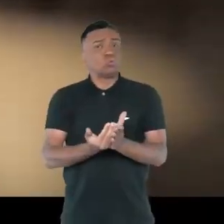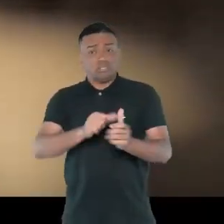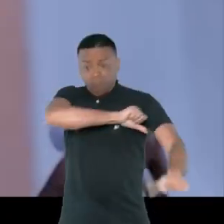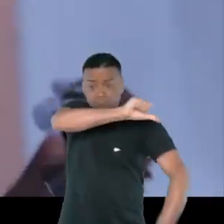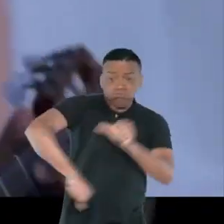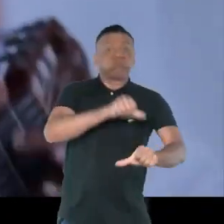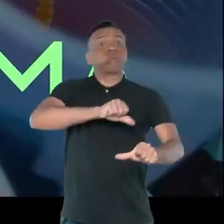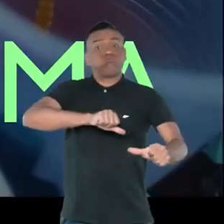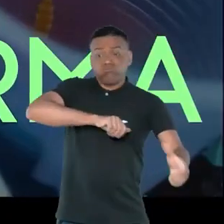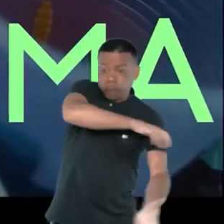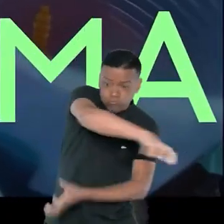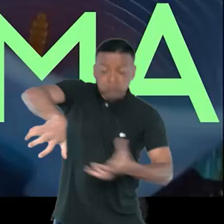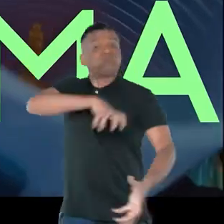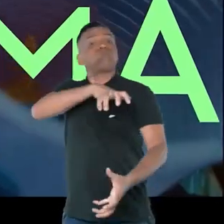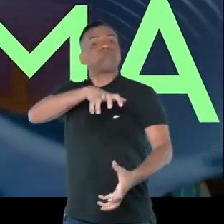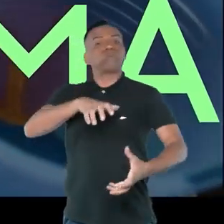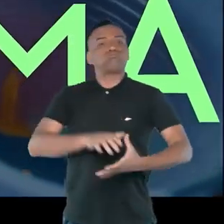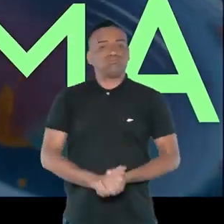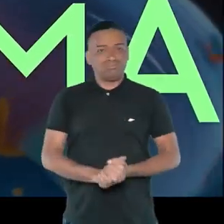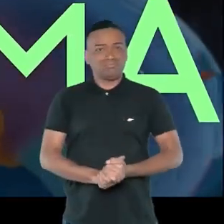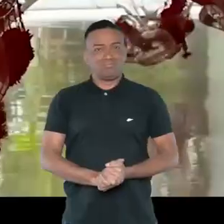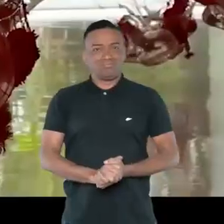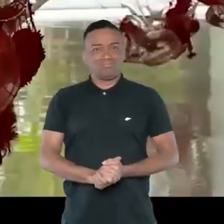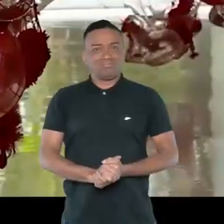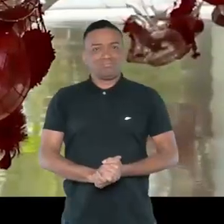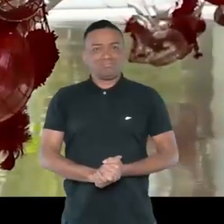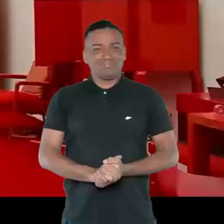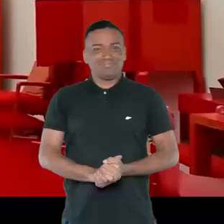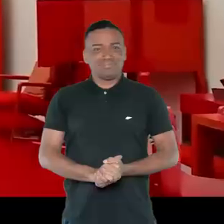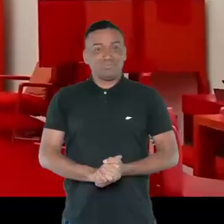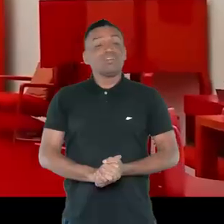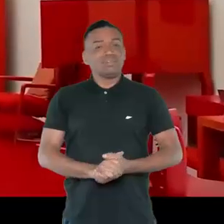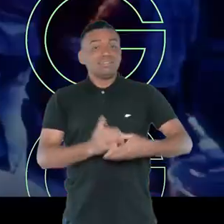A cultura é tudo aquilo que transforma.